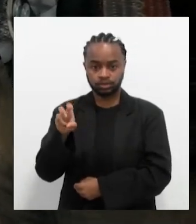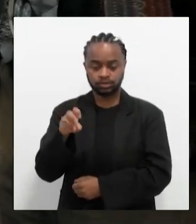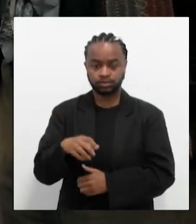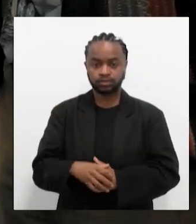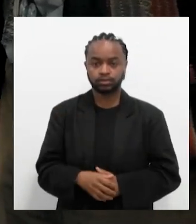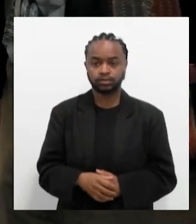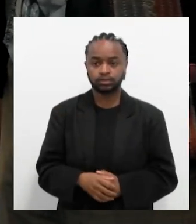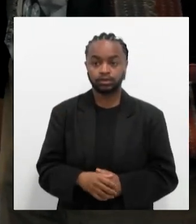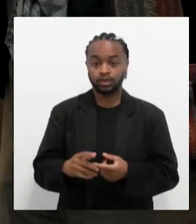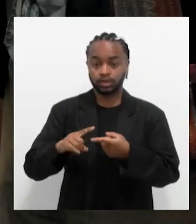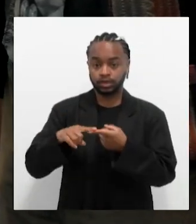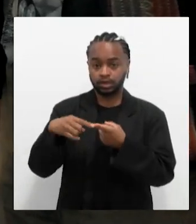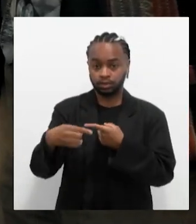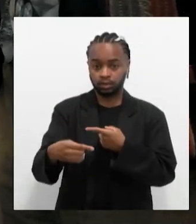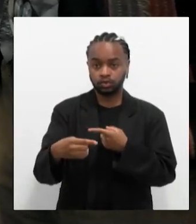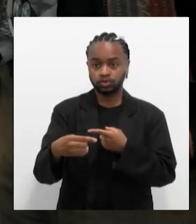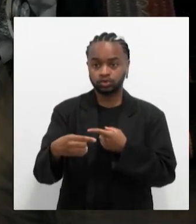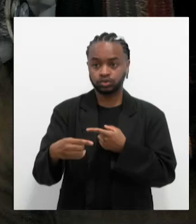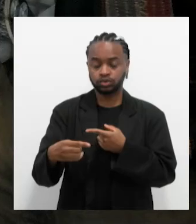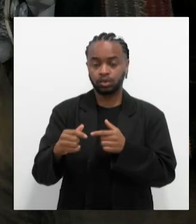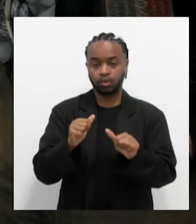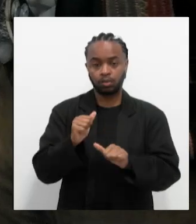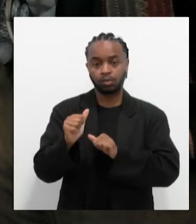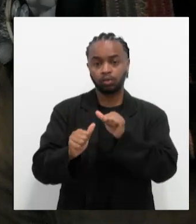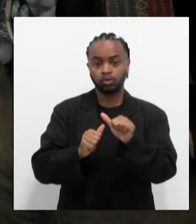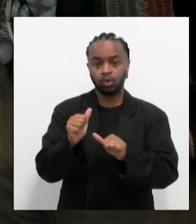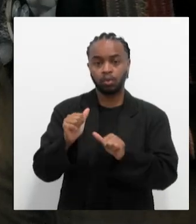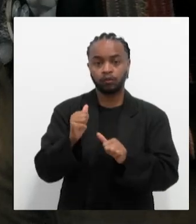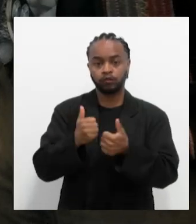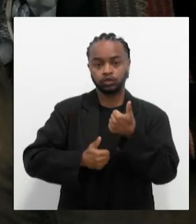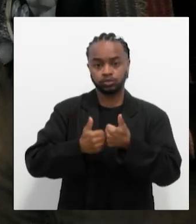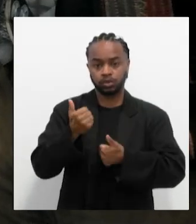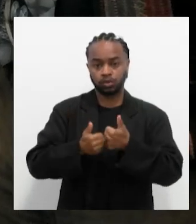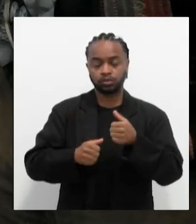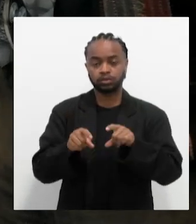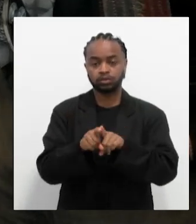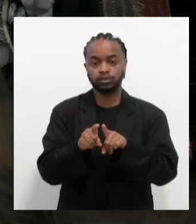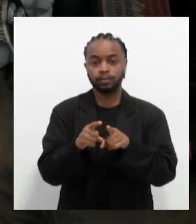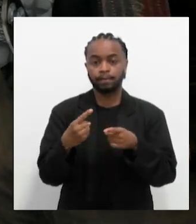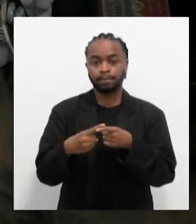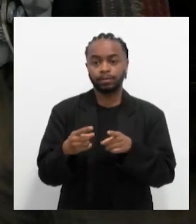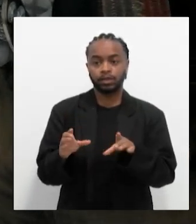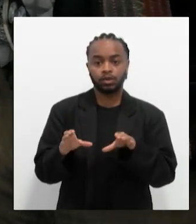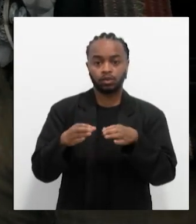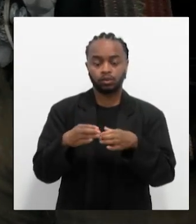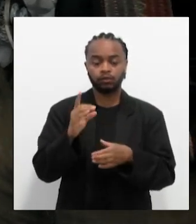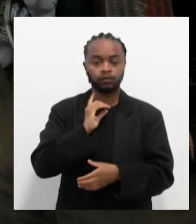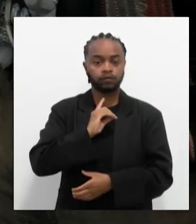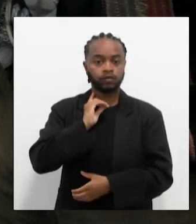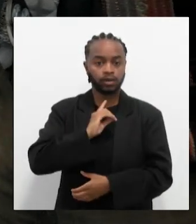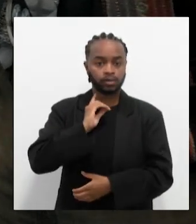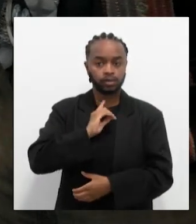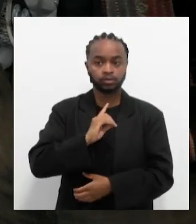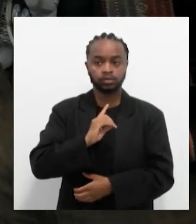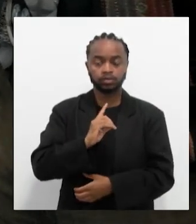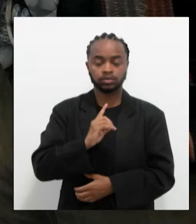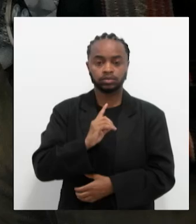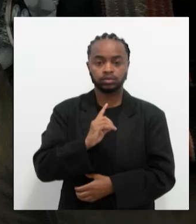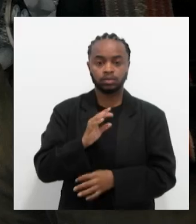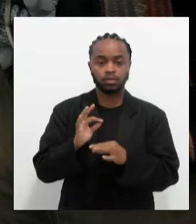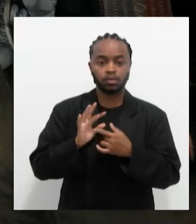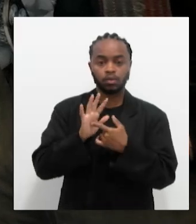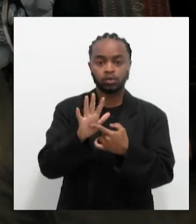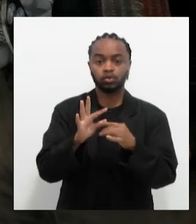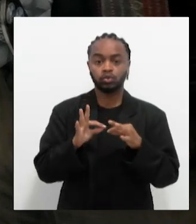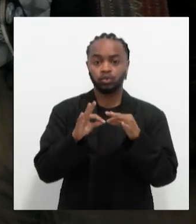que depois migrou para o futebol. O Clube de Regatas do Flamengo, que, segundo todas as